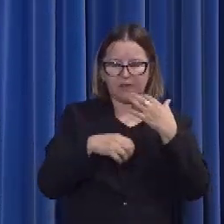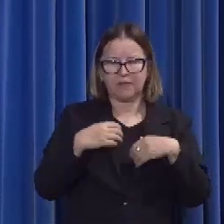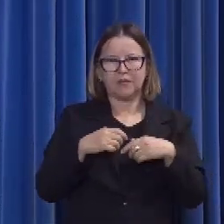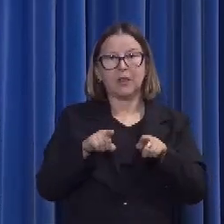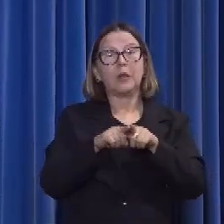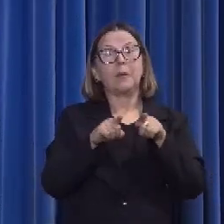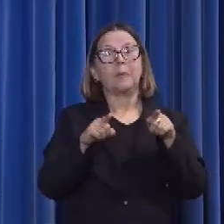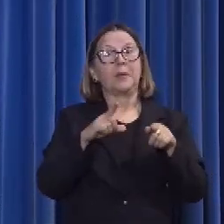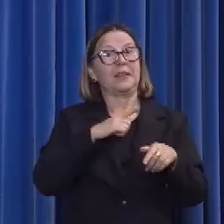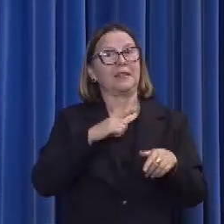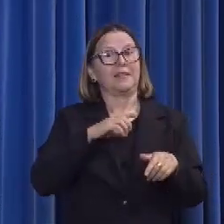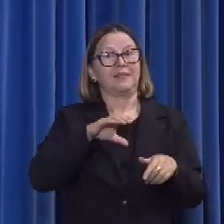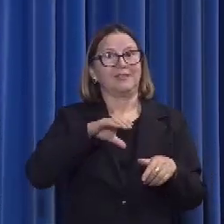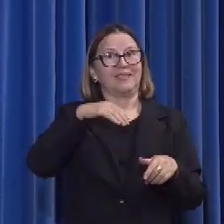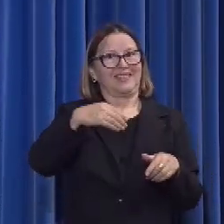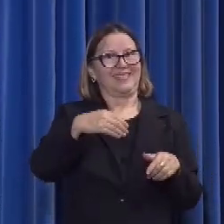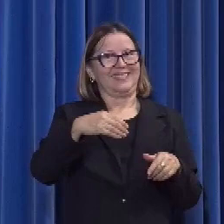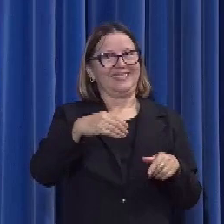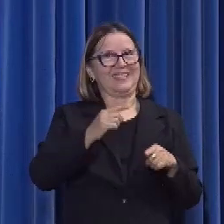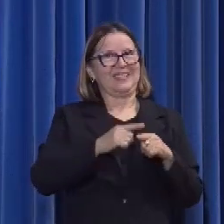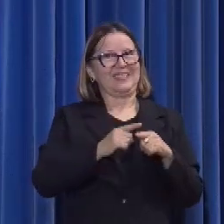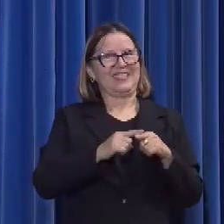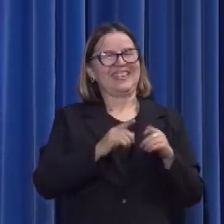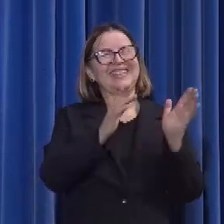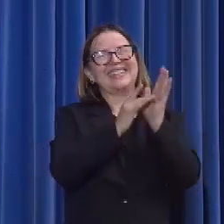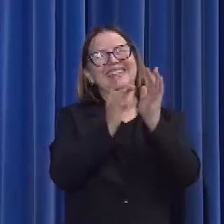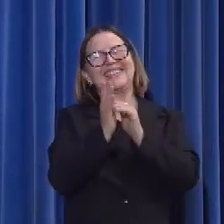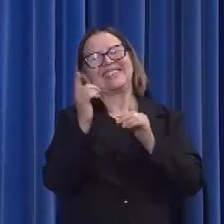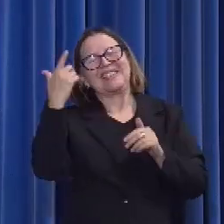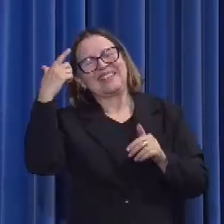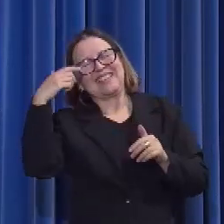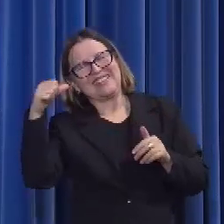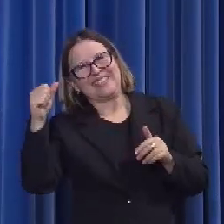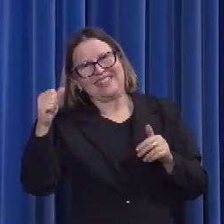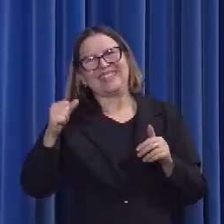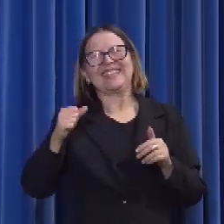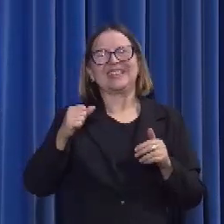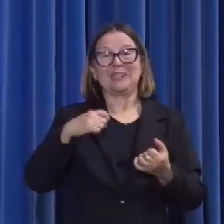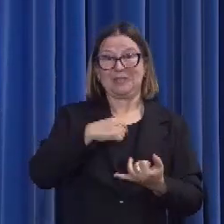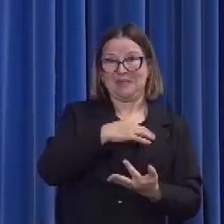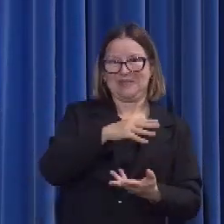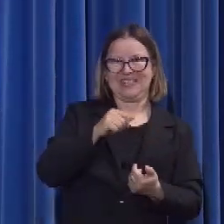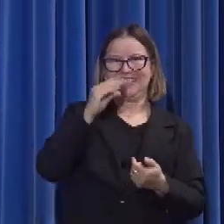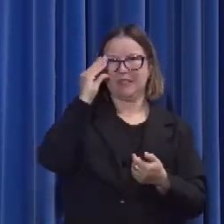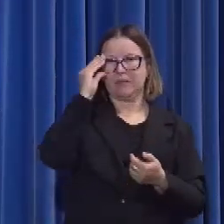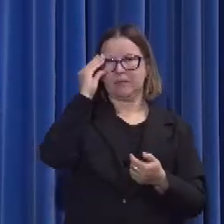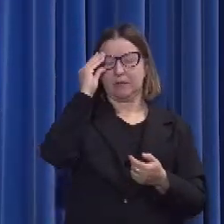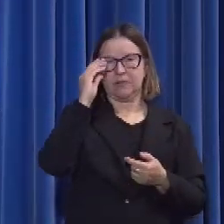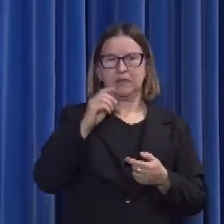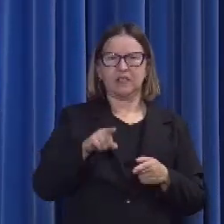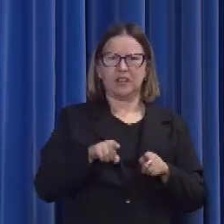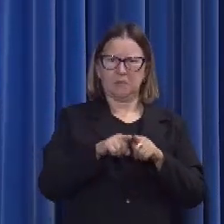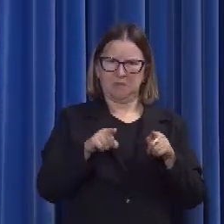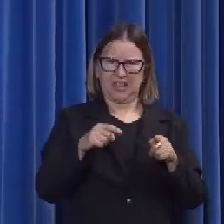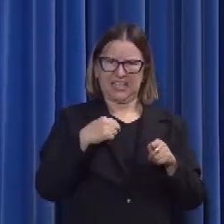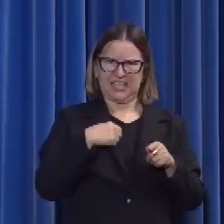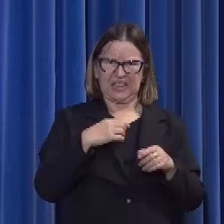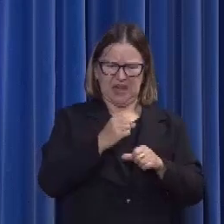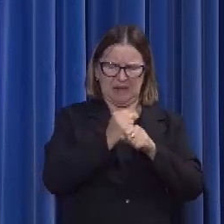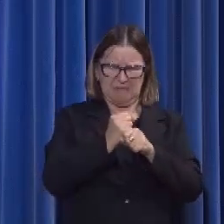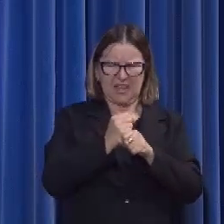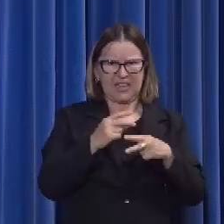eu venci o mundo. Então, estaria eu ainda apegado a algo que vai acontecer nesse mundo para minha